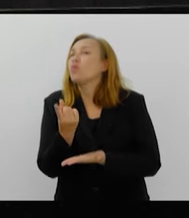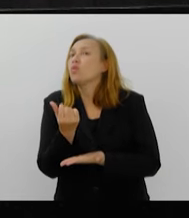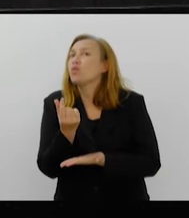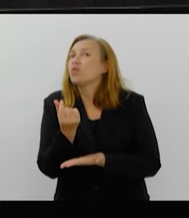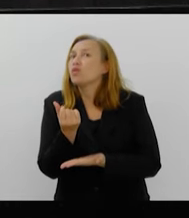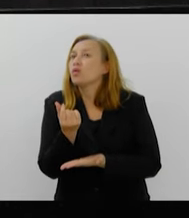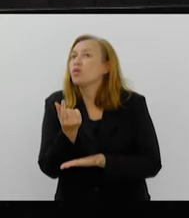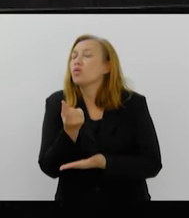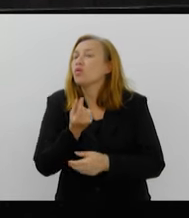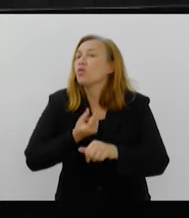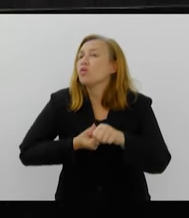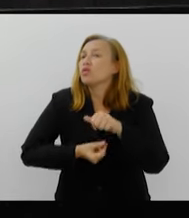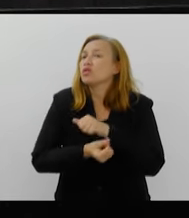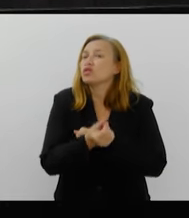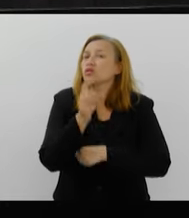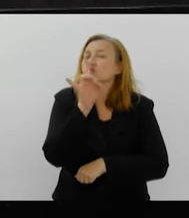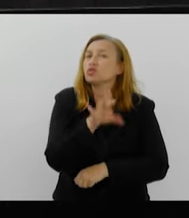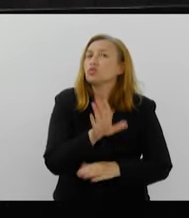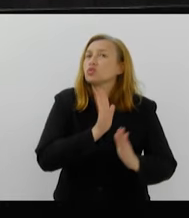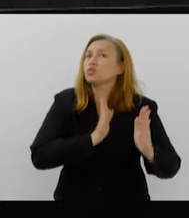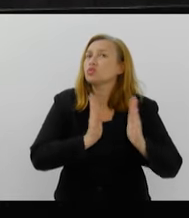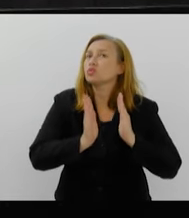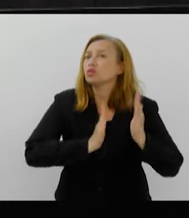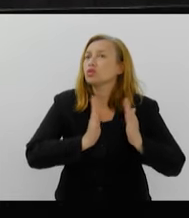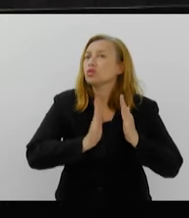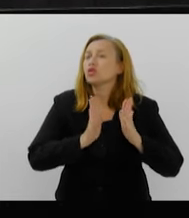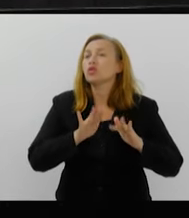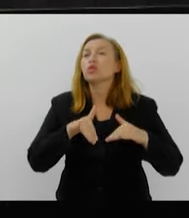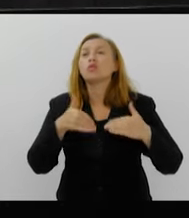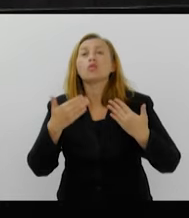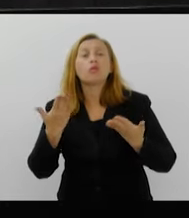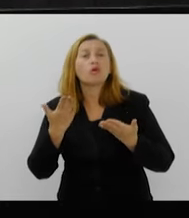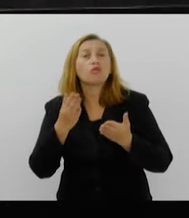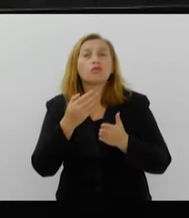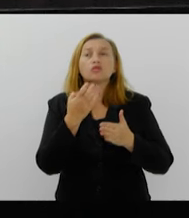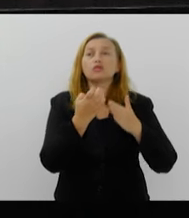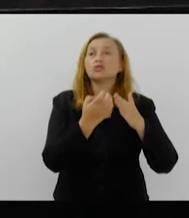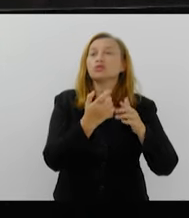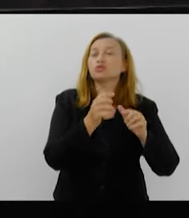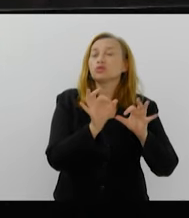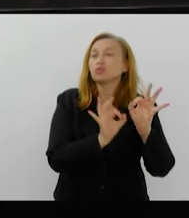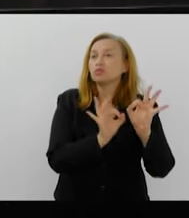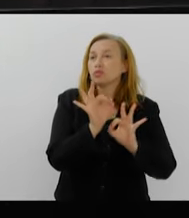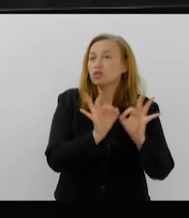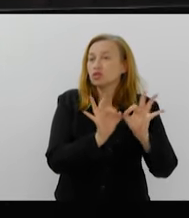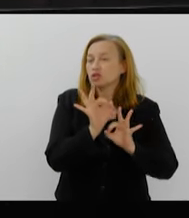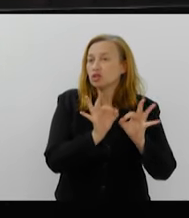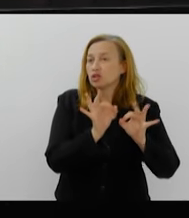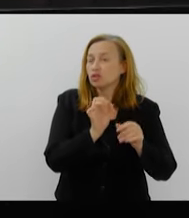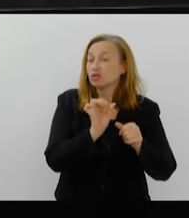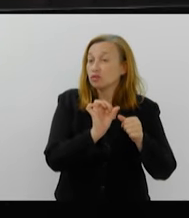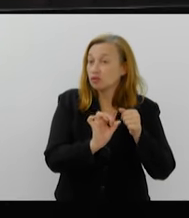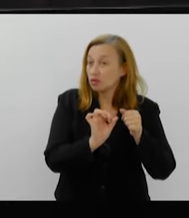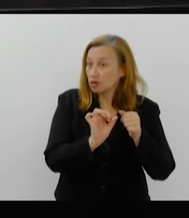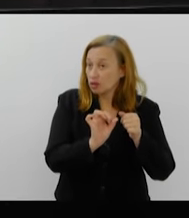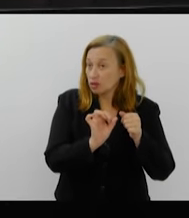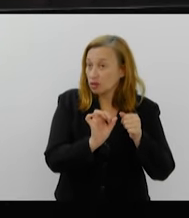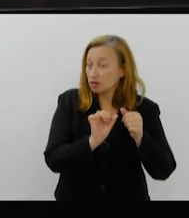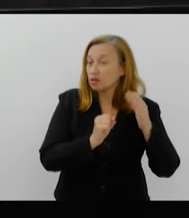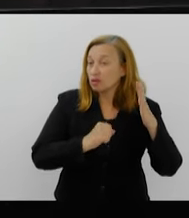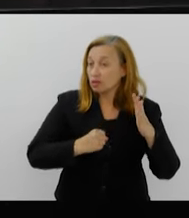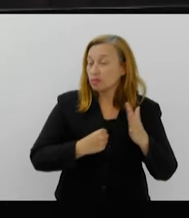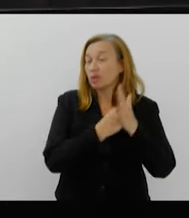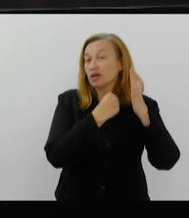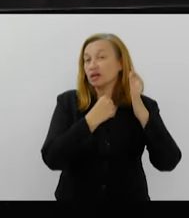investido, né, nesse último período e quais foram os projetos realizados em seus respectivos impactos